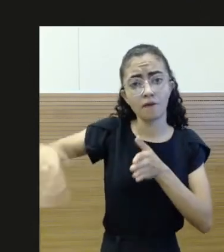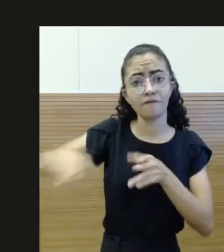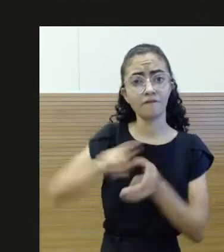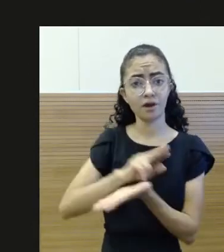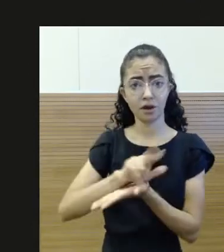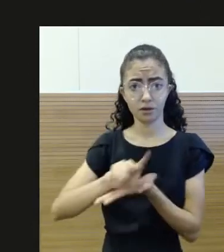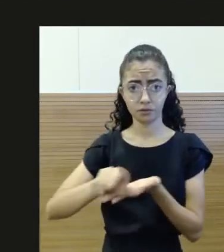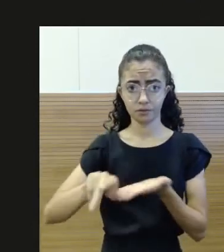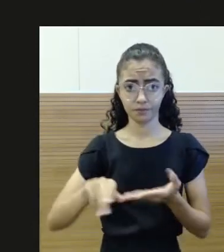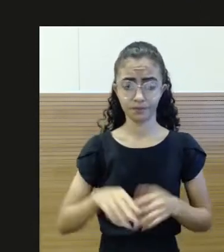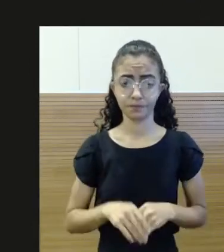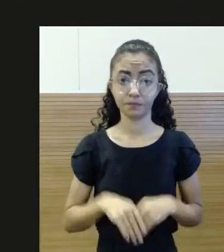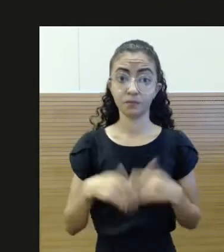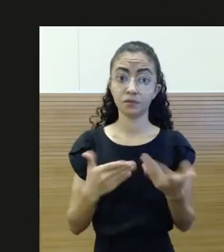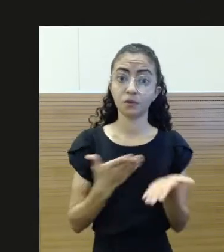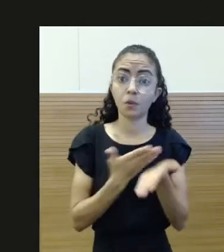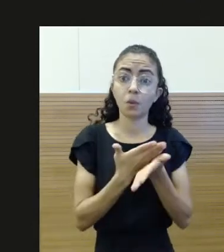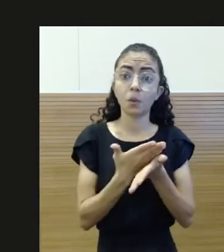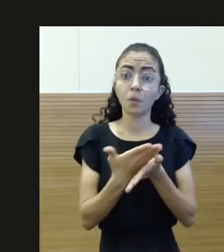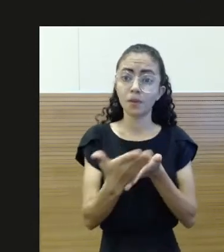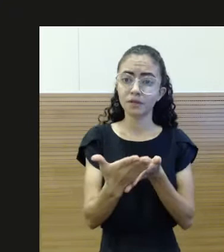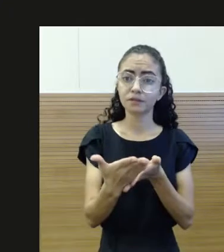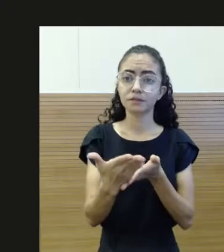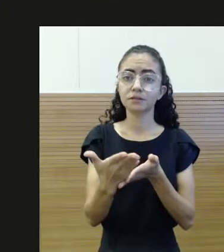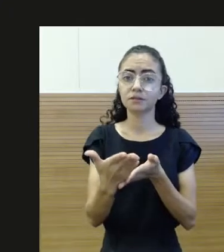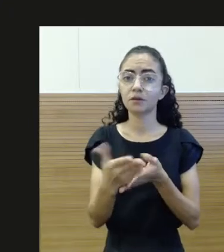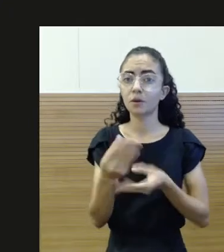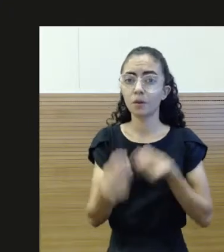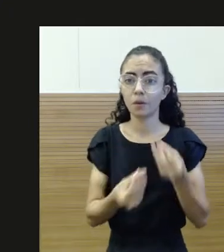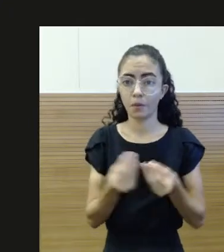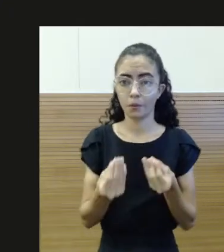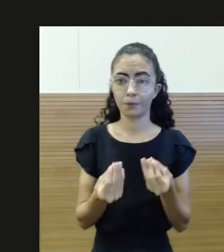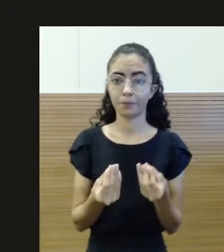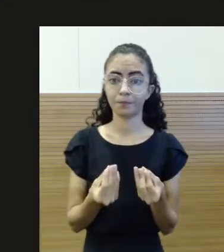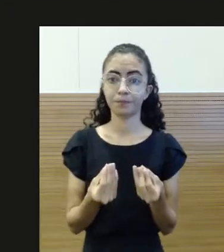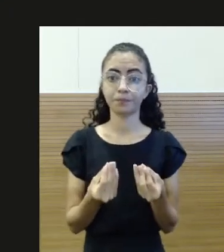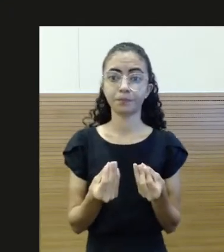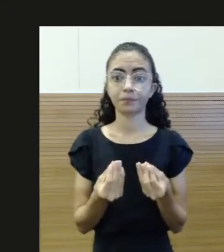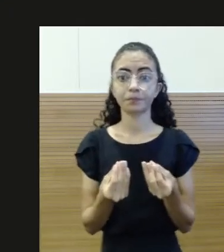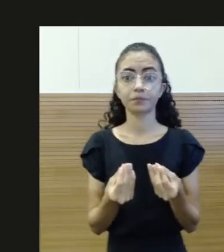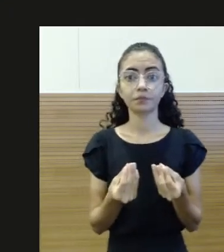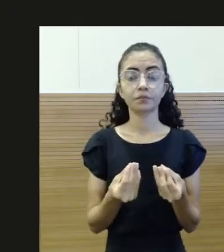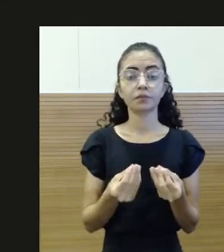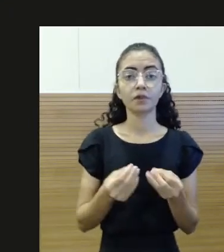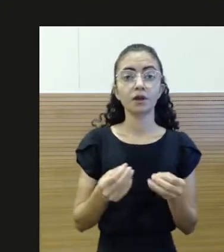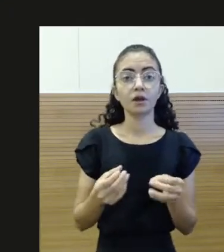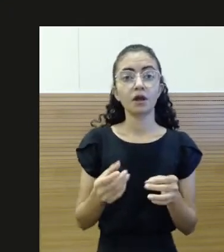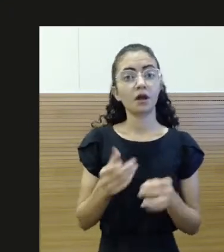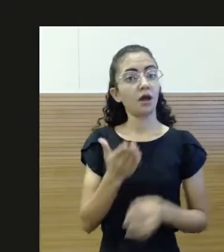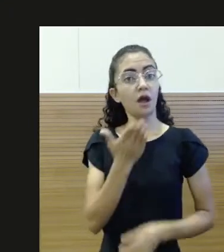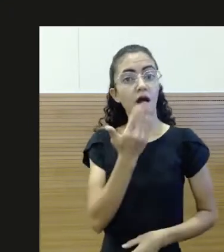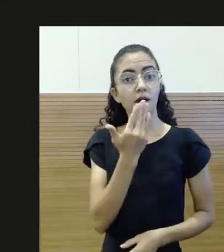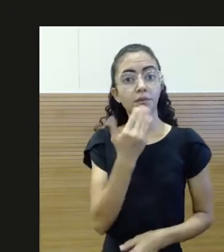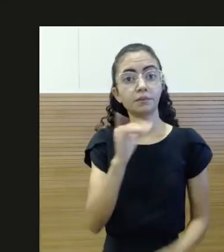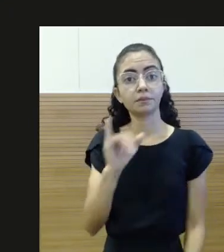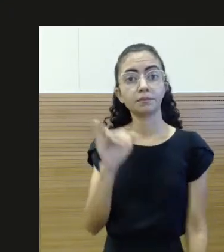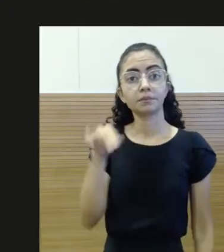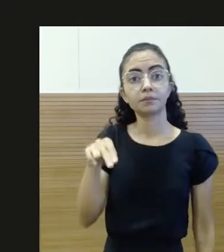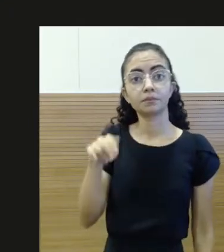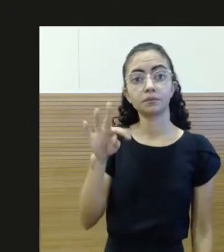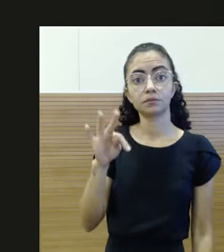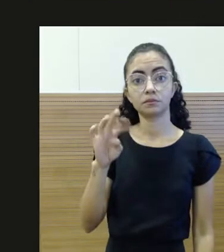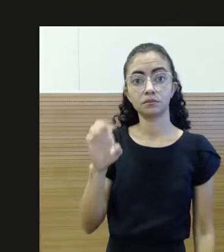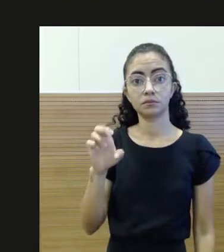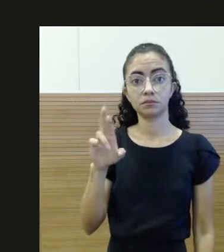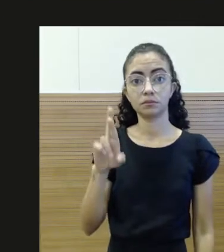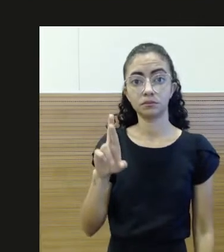ultraprocessado. Então, tudo começa, na realidade, com a quebra dos alimentos integrais e a partição desses